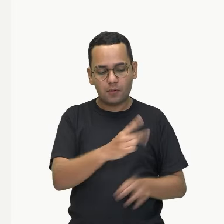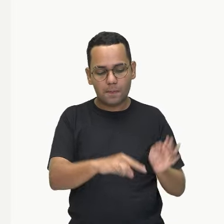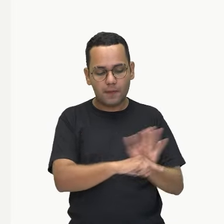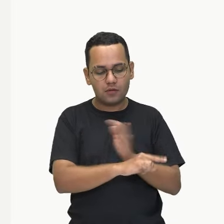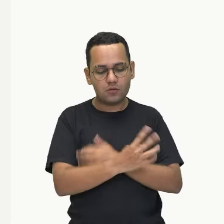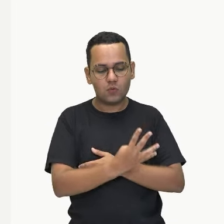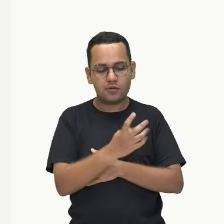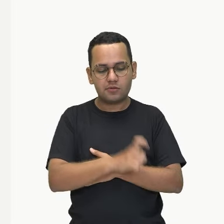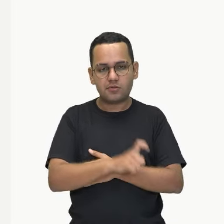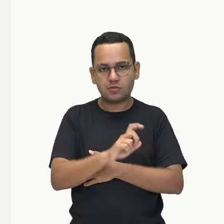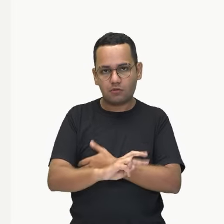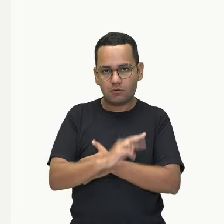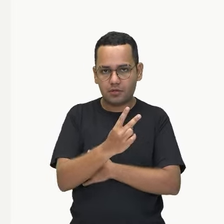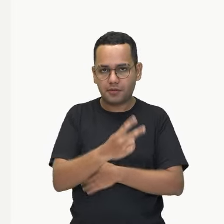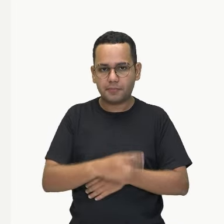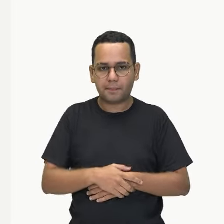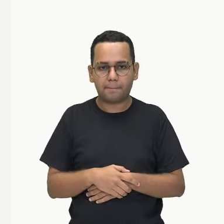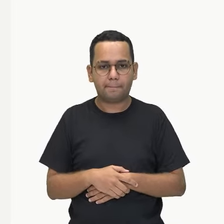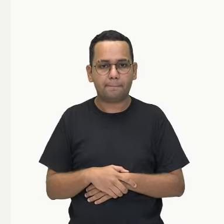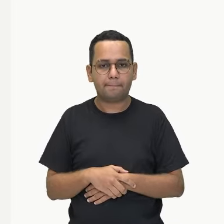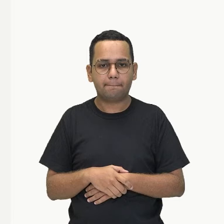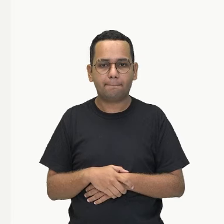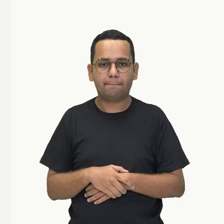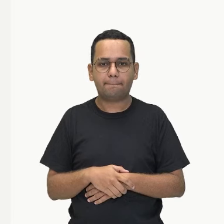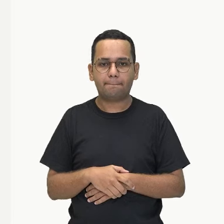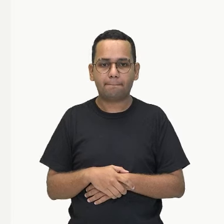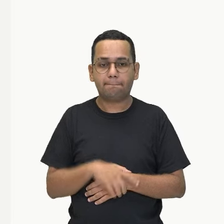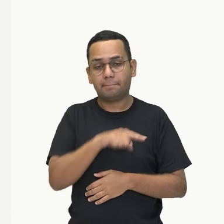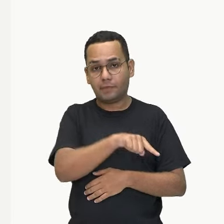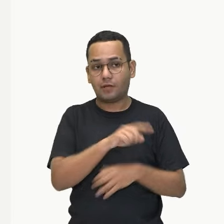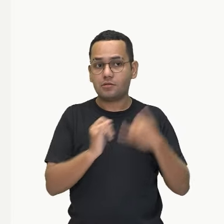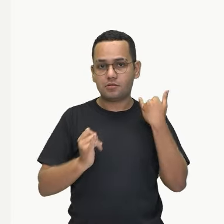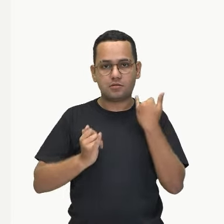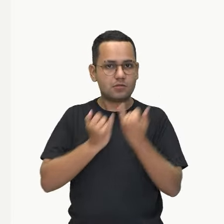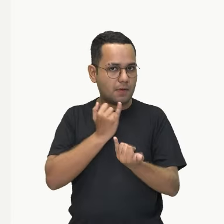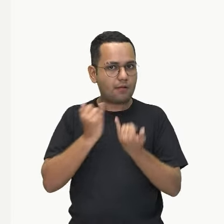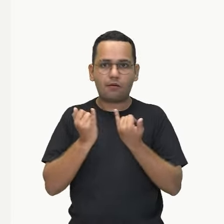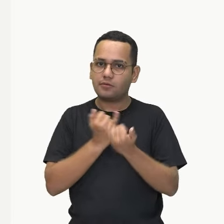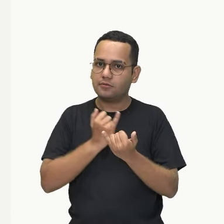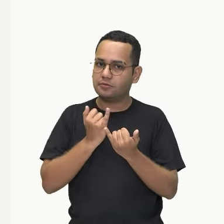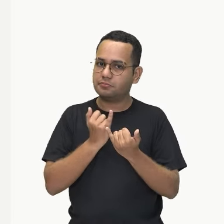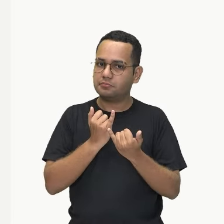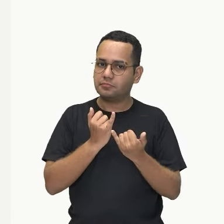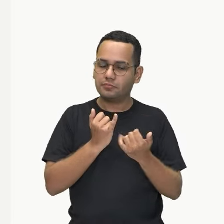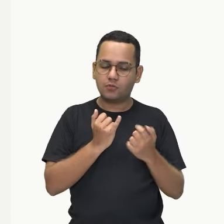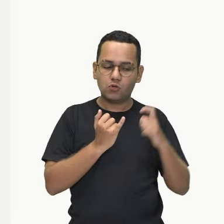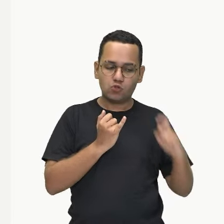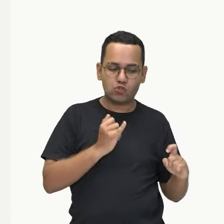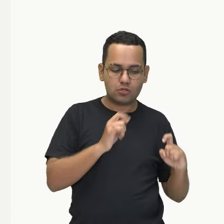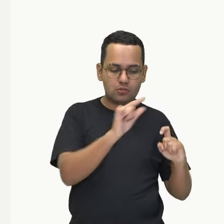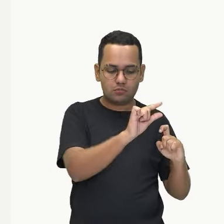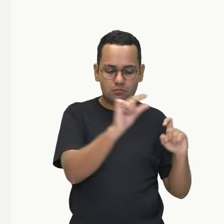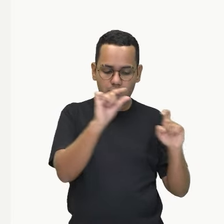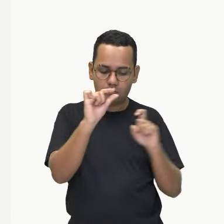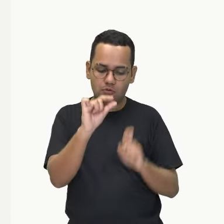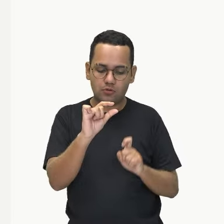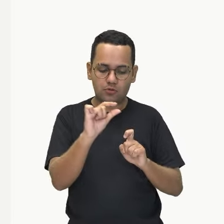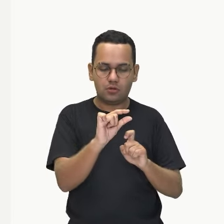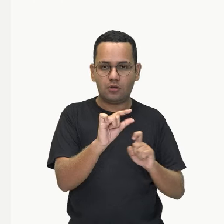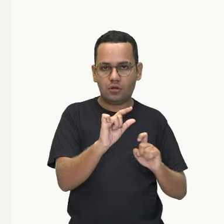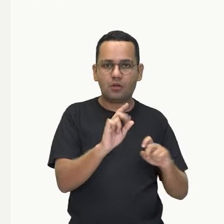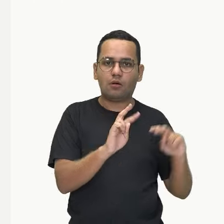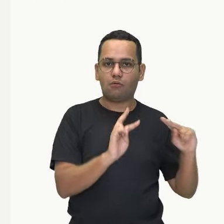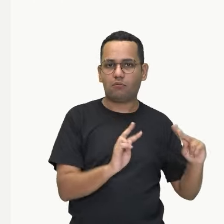menos 4x ao quadrado. Os dois são x ao quadrado. Agora, ó,